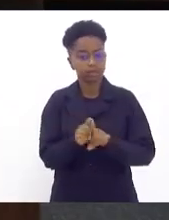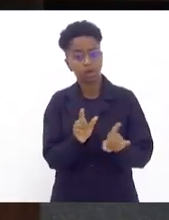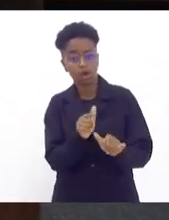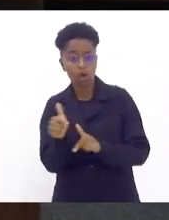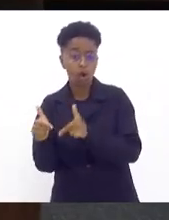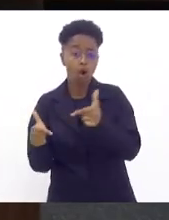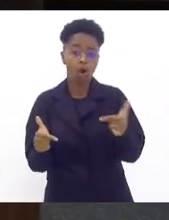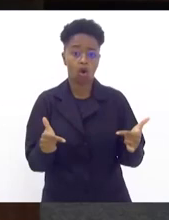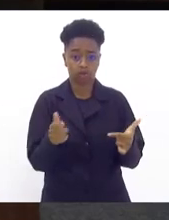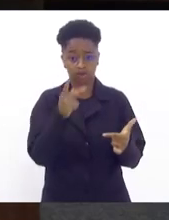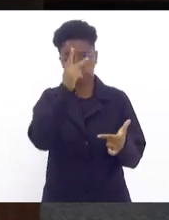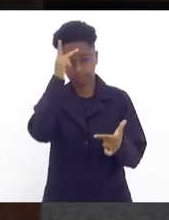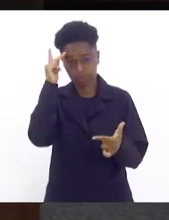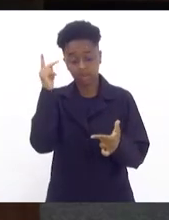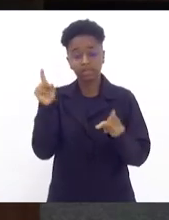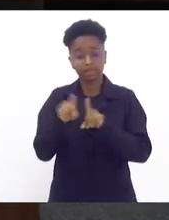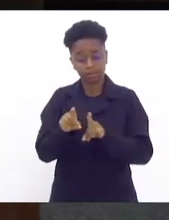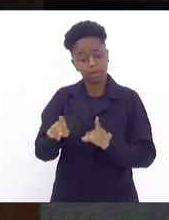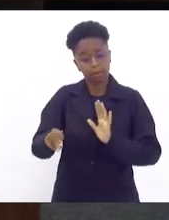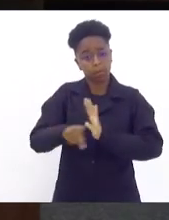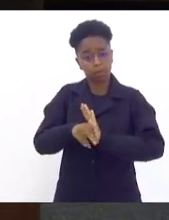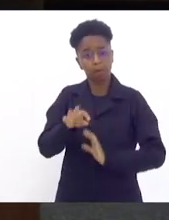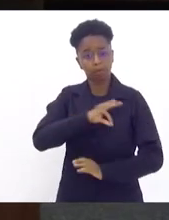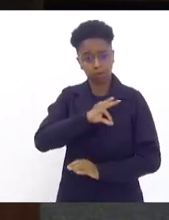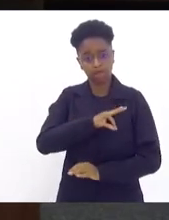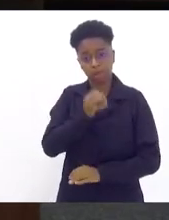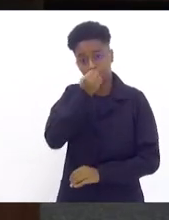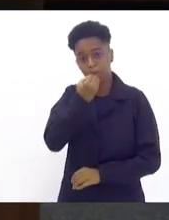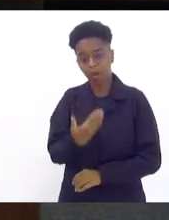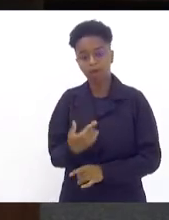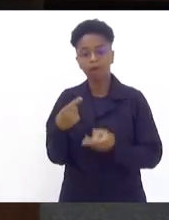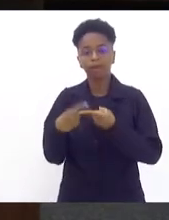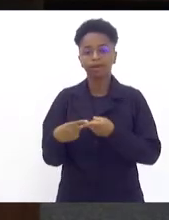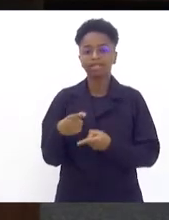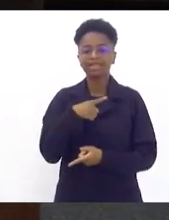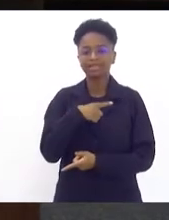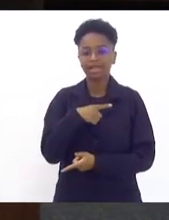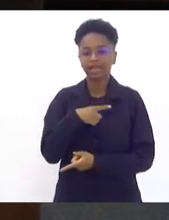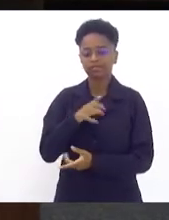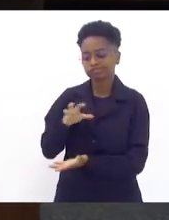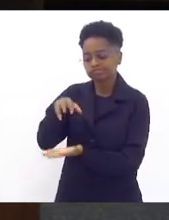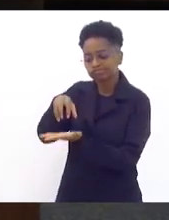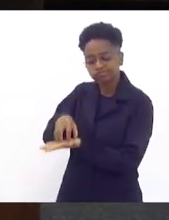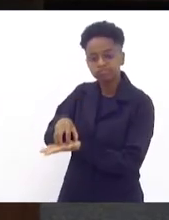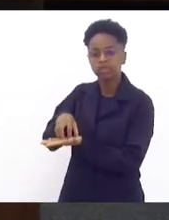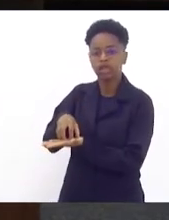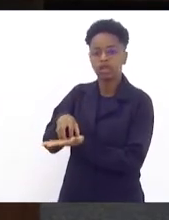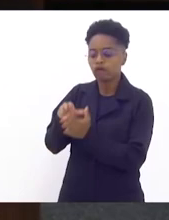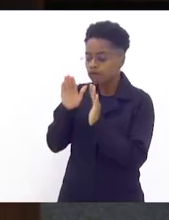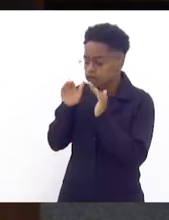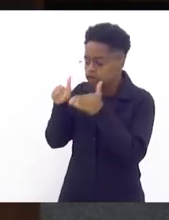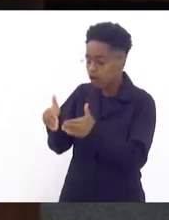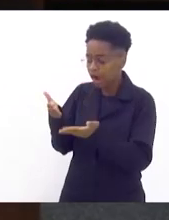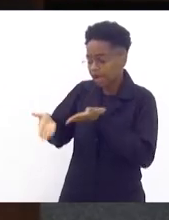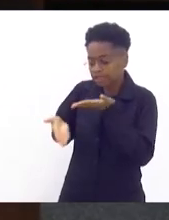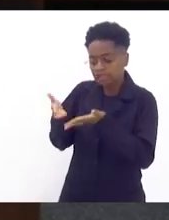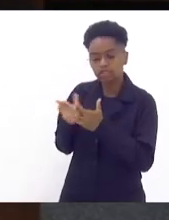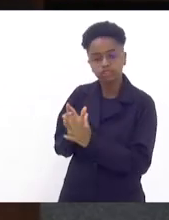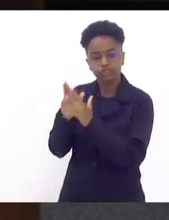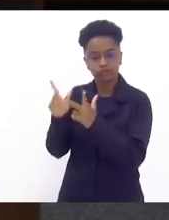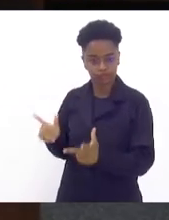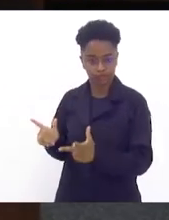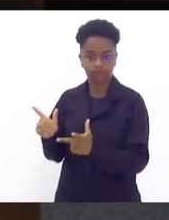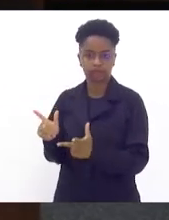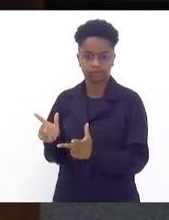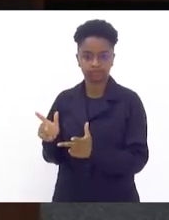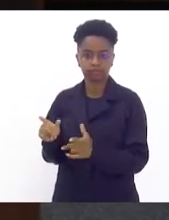mas, sobretudo, para a própria Polícia Civil, que terá uma unidade específica para um atendimento diferenciado.